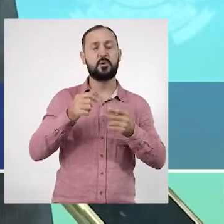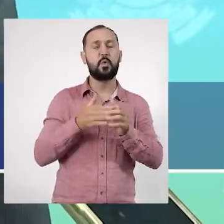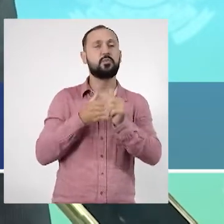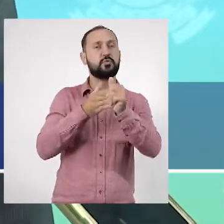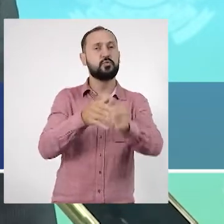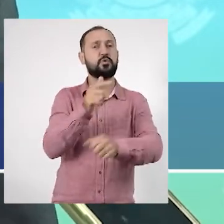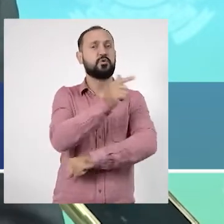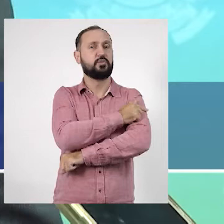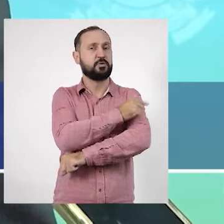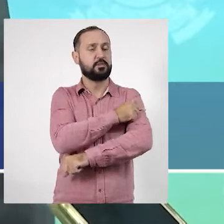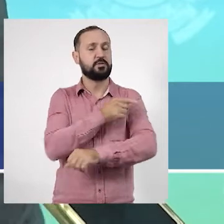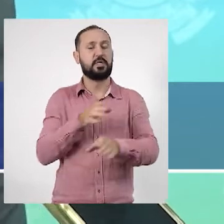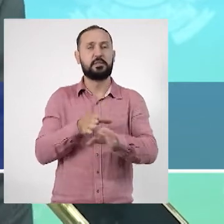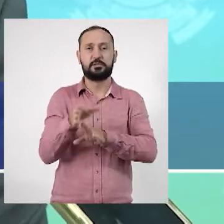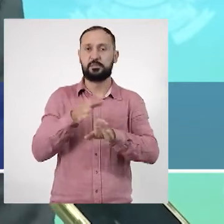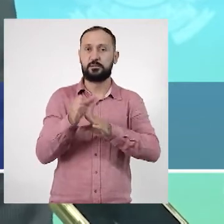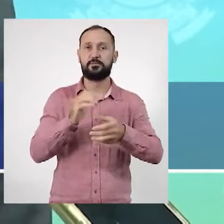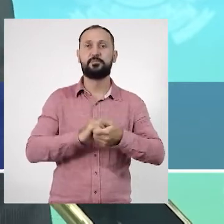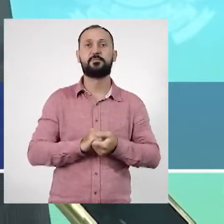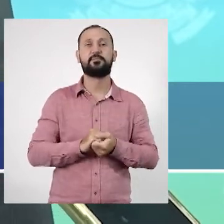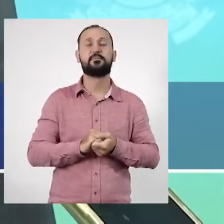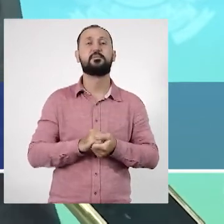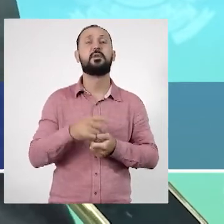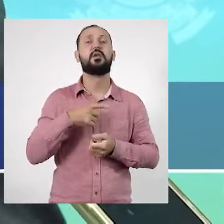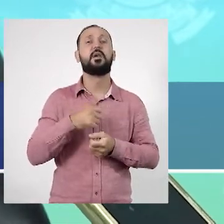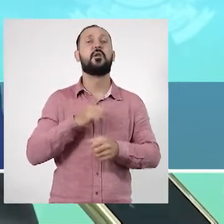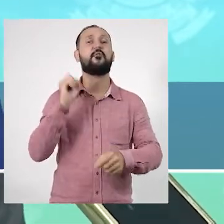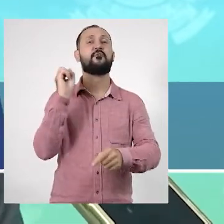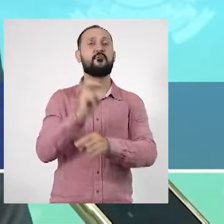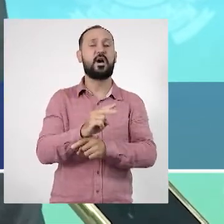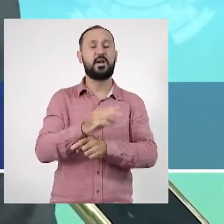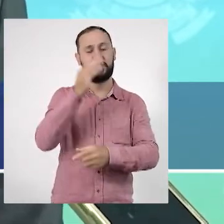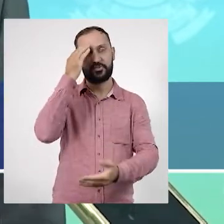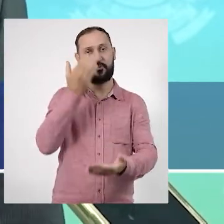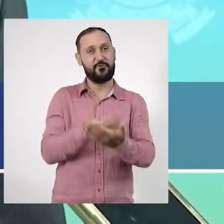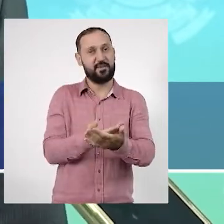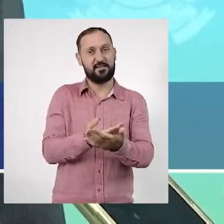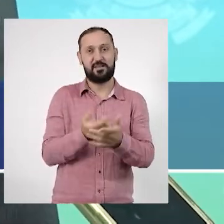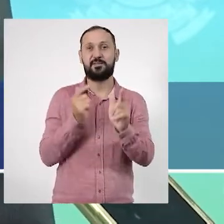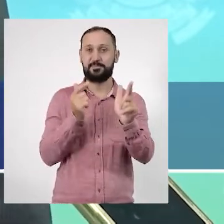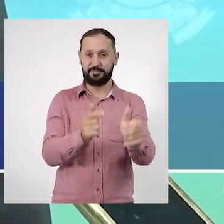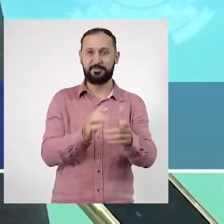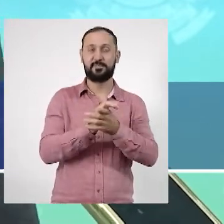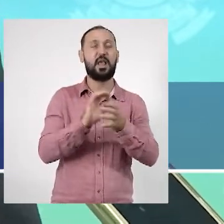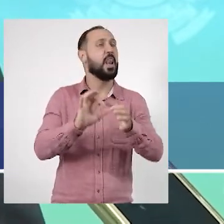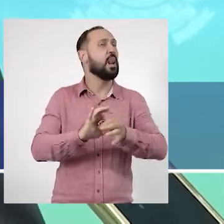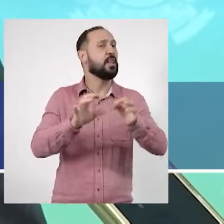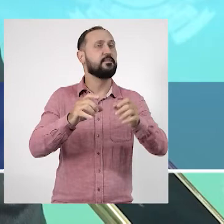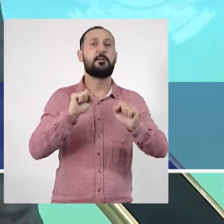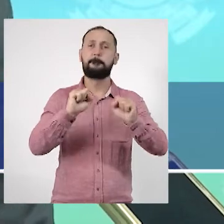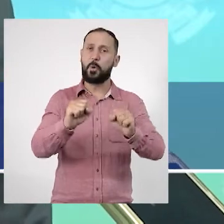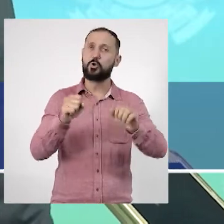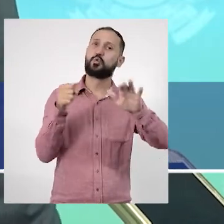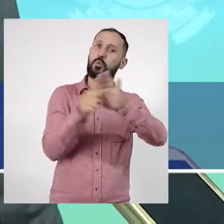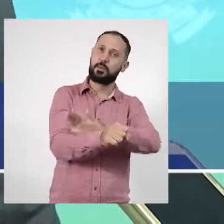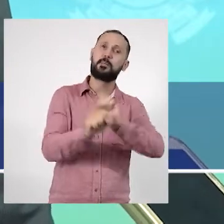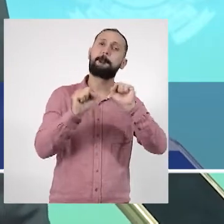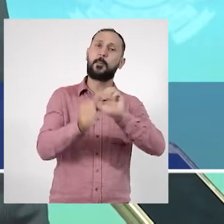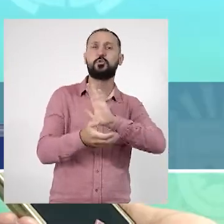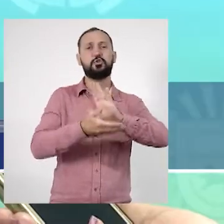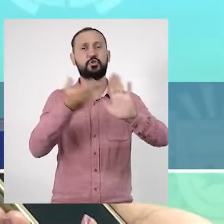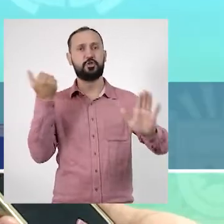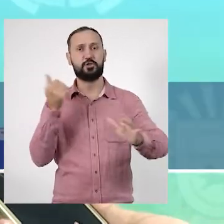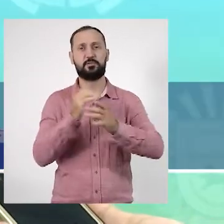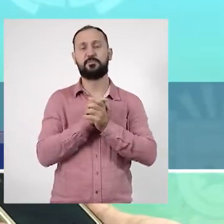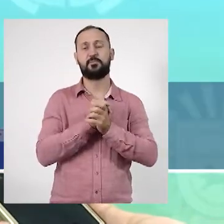direção, chefia, gerenciamento e assessoramento. São os chamados cargos de confiança, de livre nomeação e